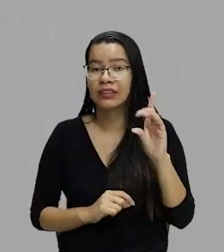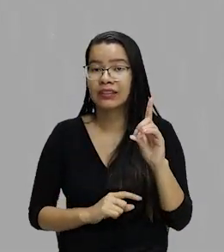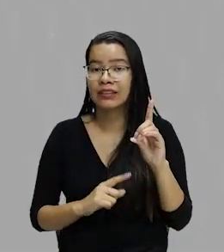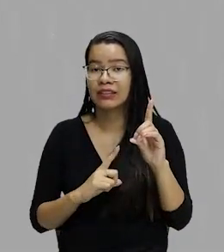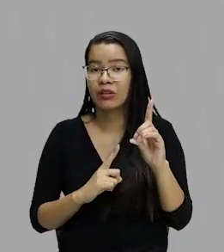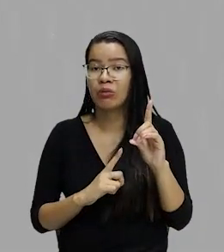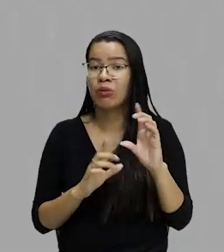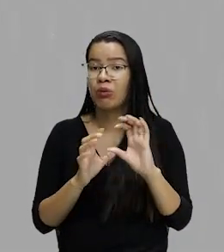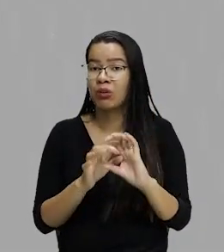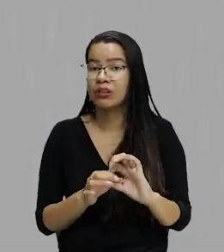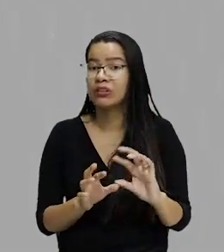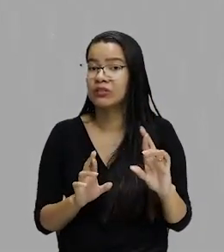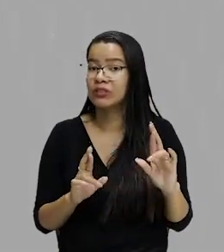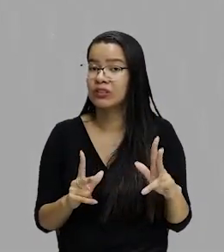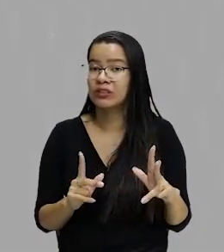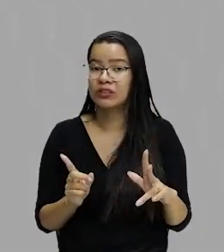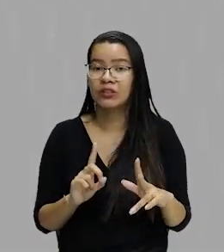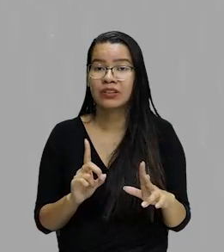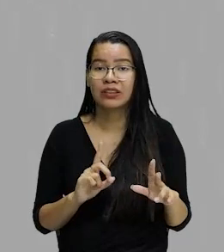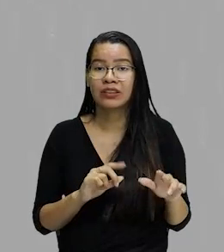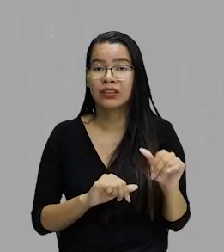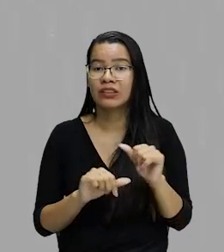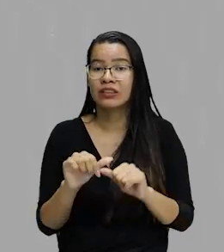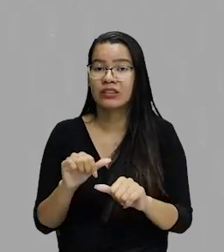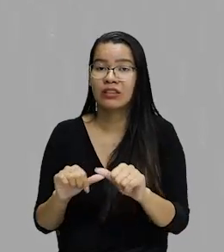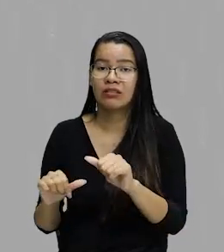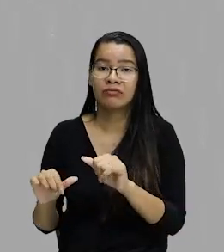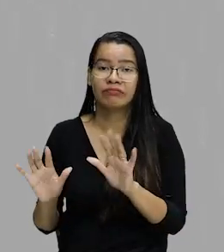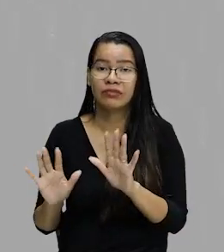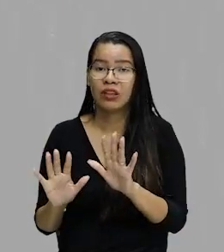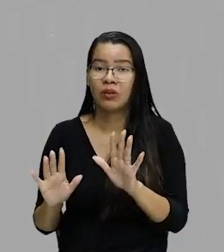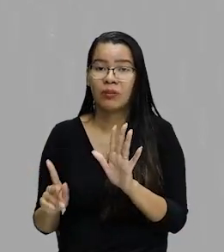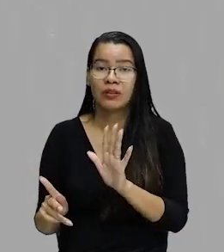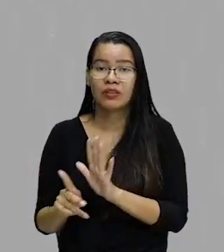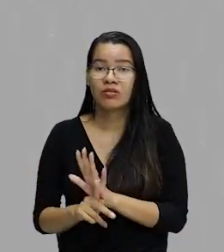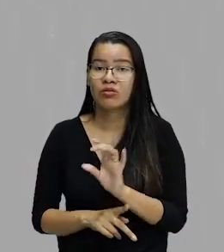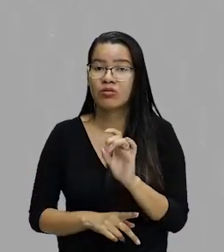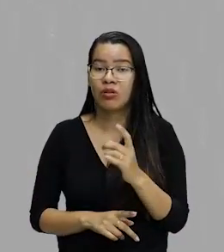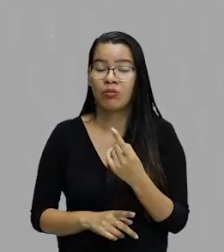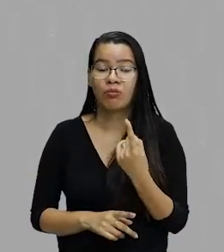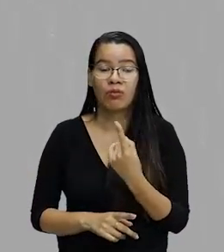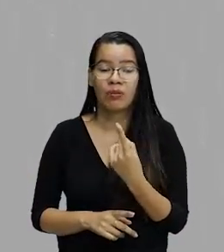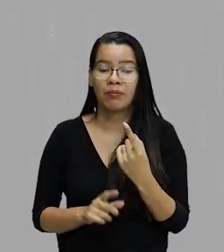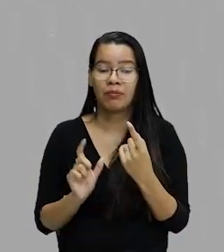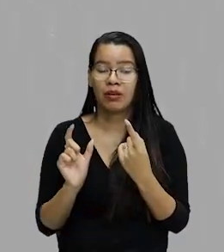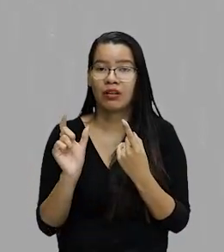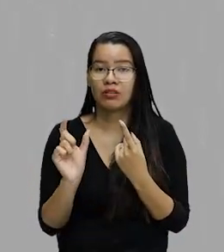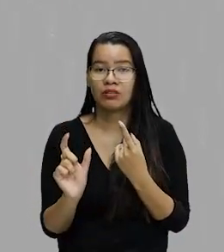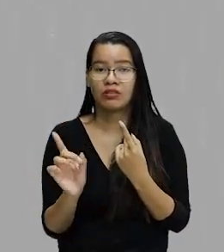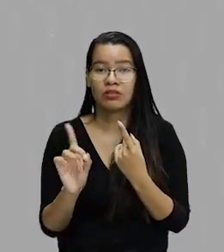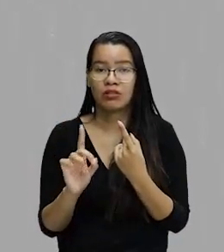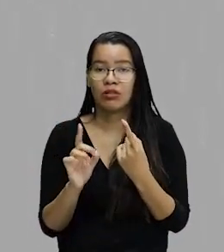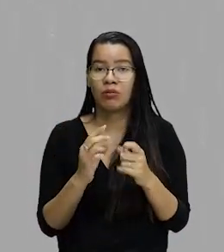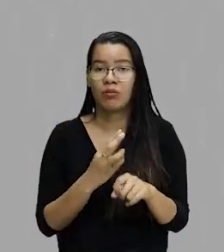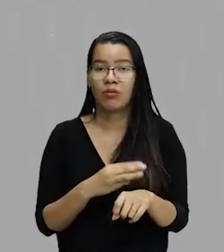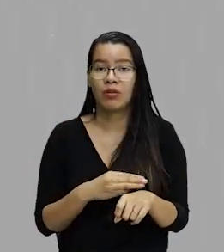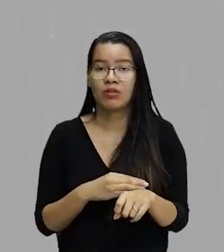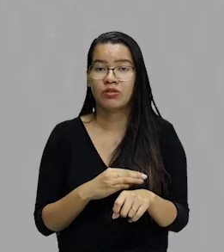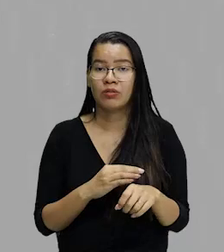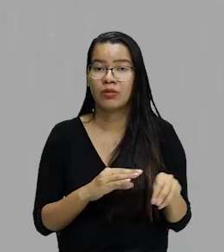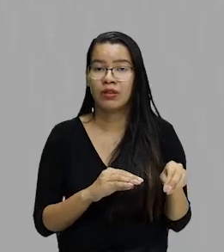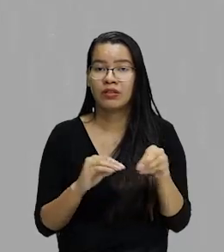diferenciado. Tá? Não é da transição, pertence só a uma parte e não ao momento de passagem de uma para